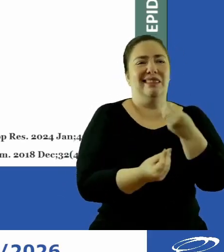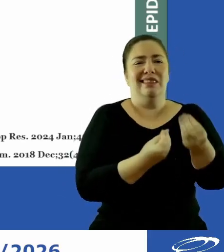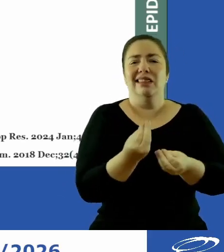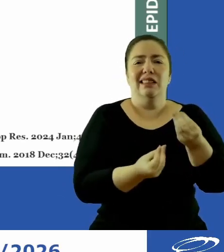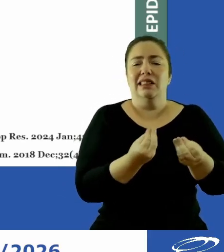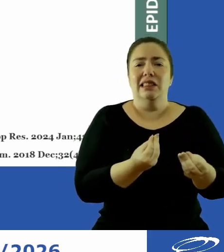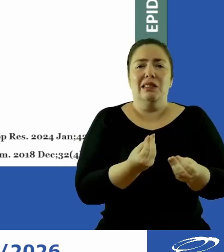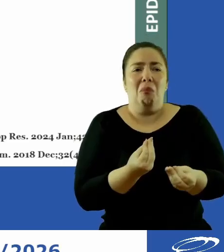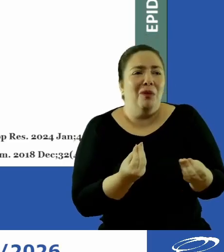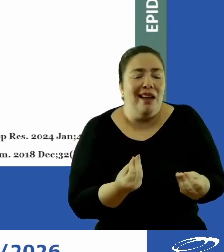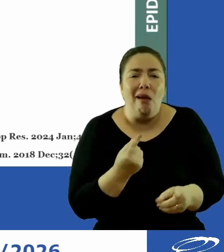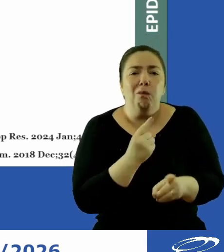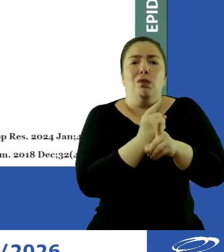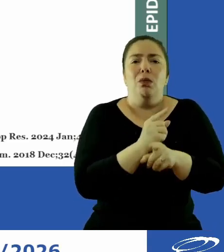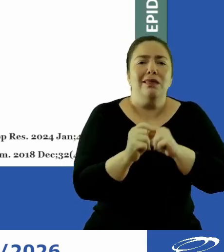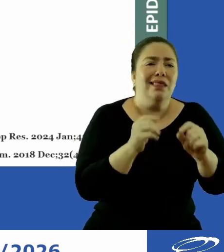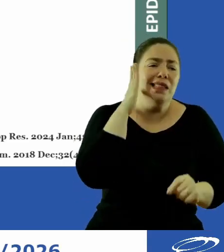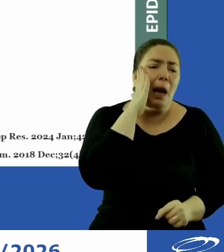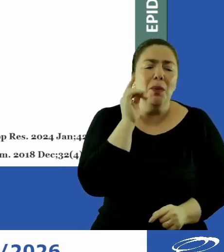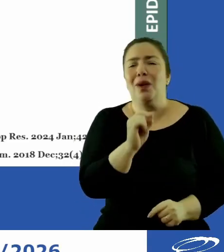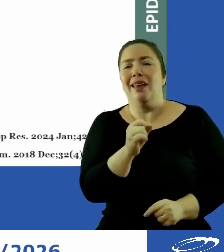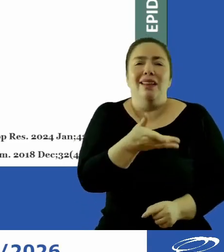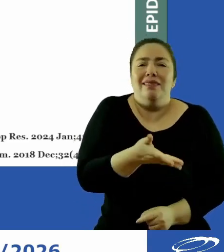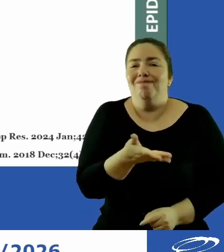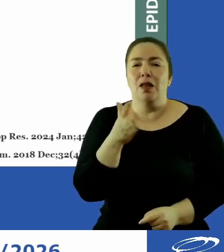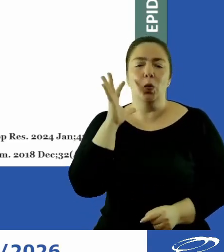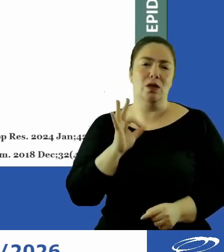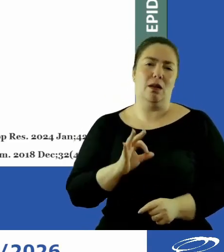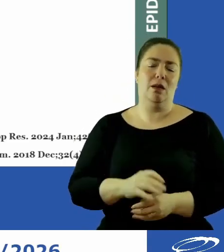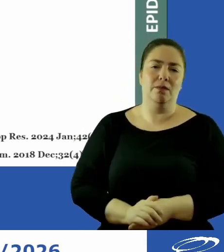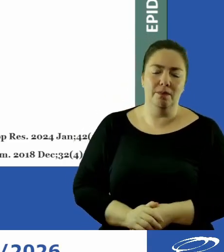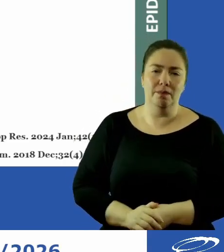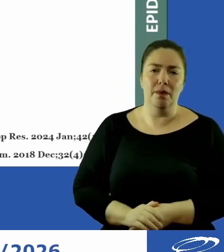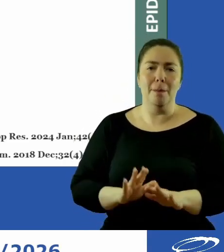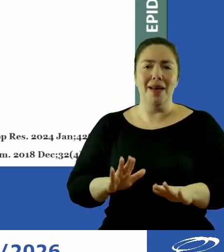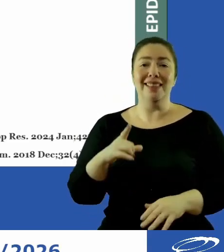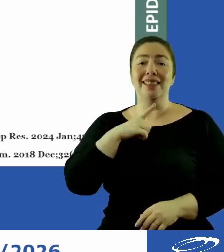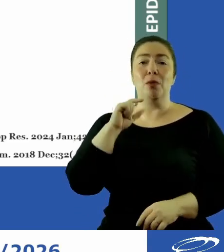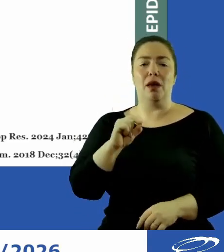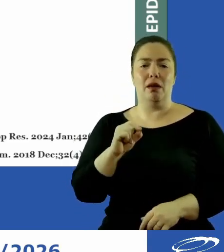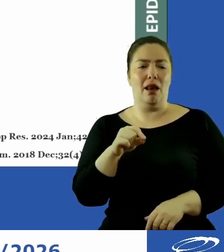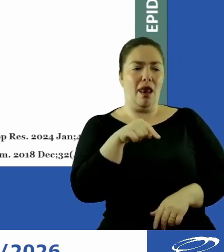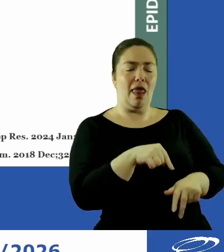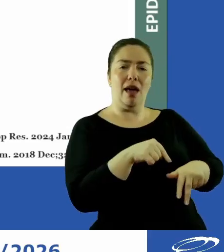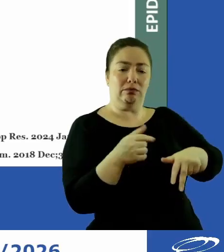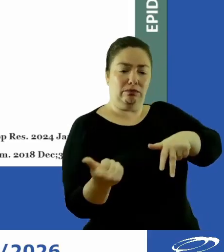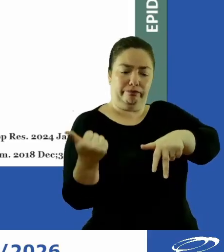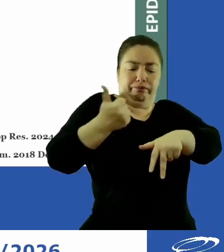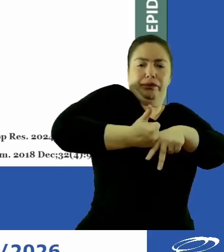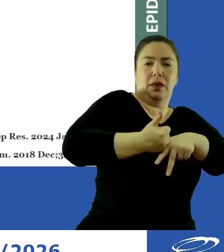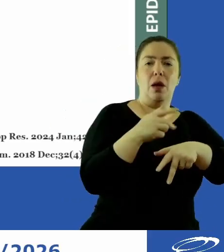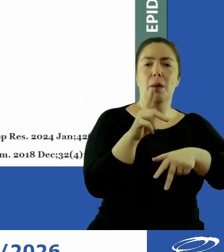gente está lidando, mas normalmente nós lidamos com isto, né? Com essas próteses infectadas. Esse é um caso muito interessante, porque